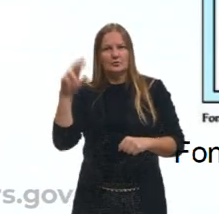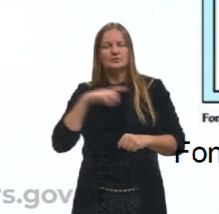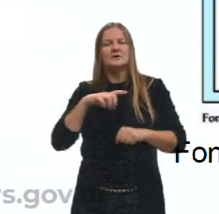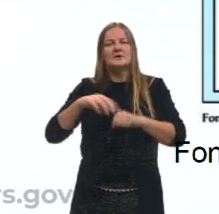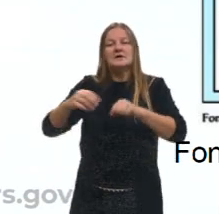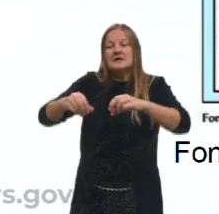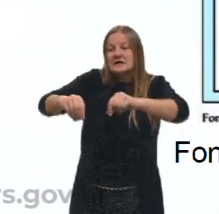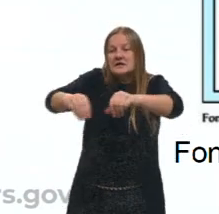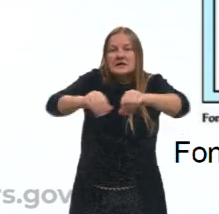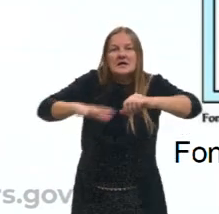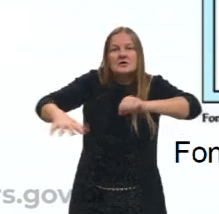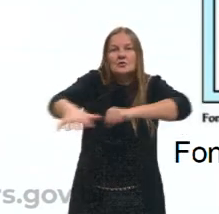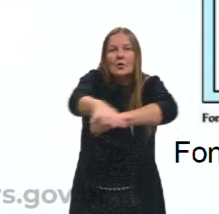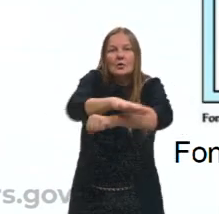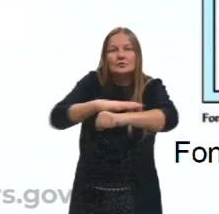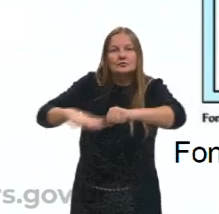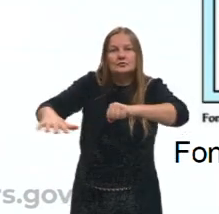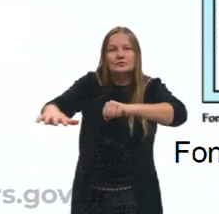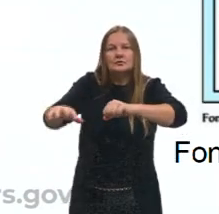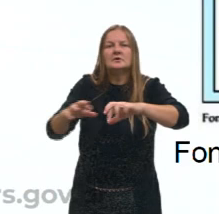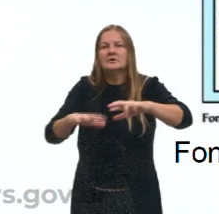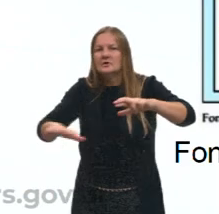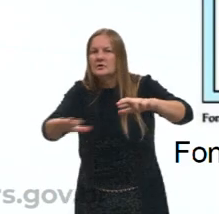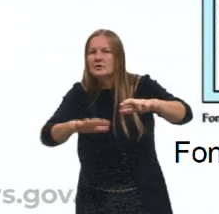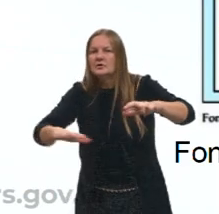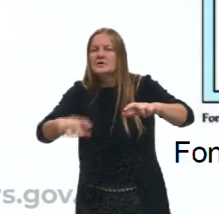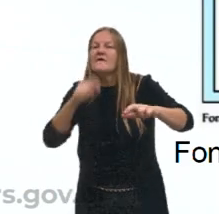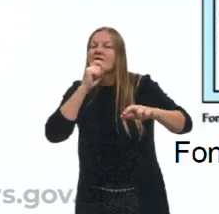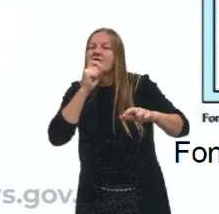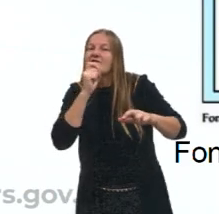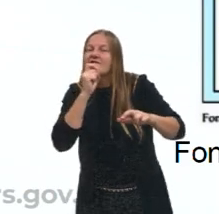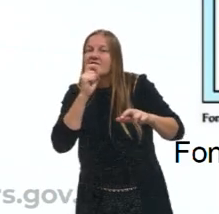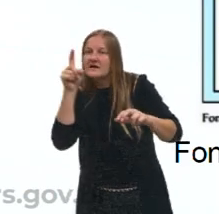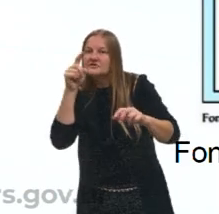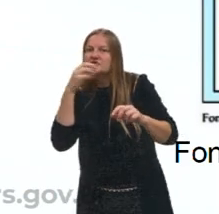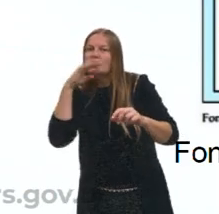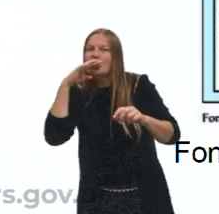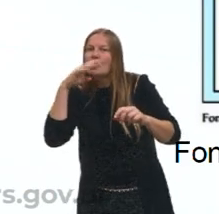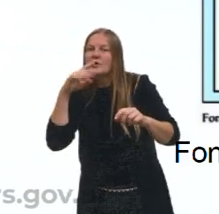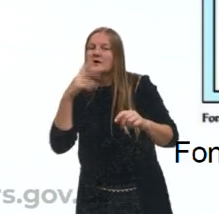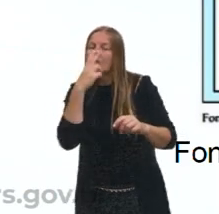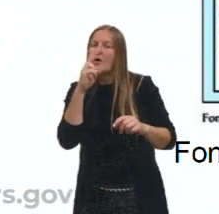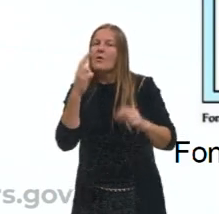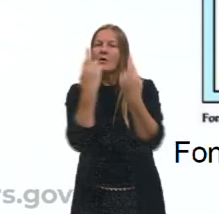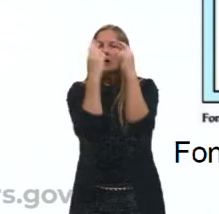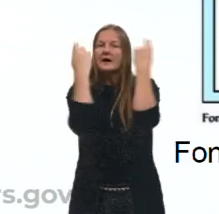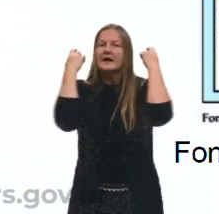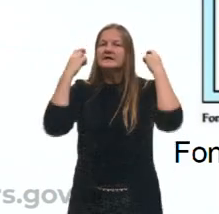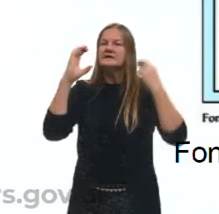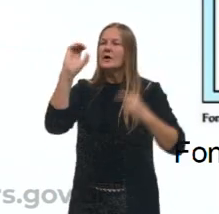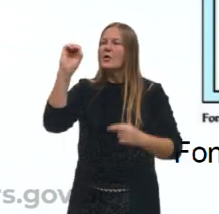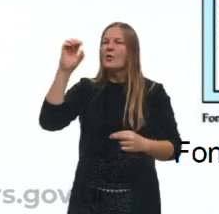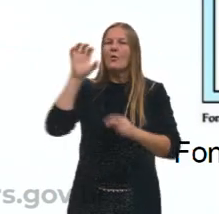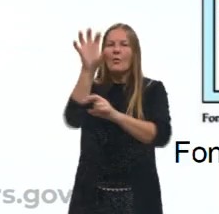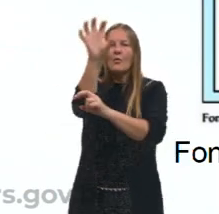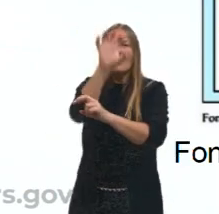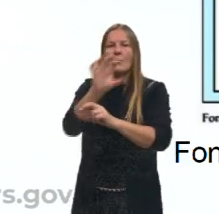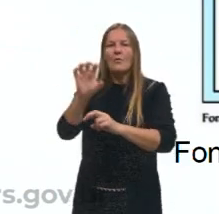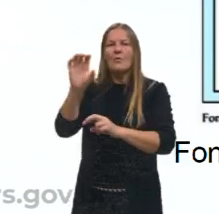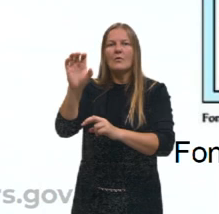diferentes territórios da Grécia Antiga essa parte verde a Grécia Continental que tá no continente europeu